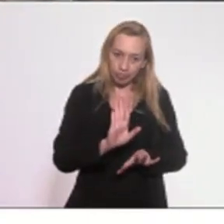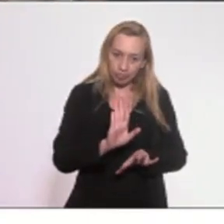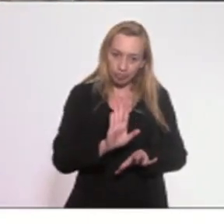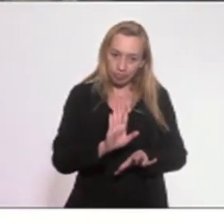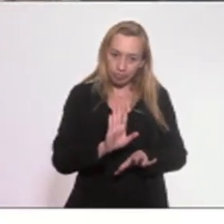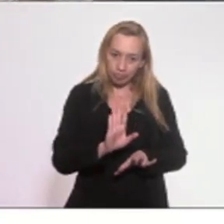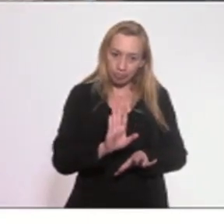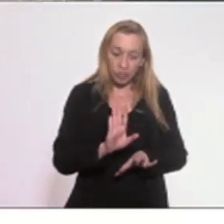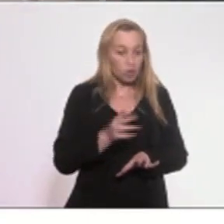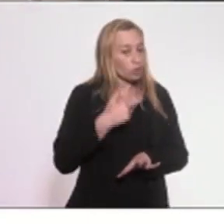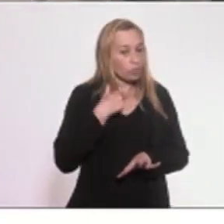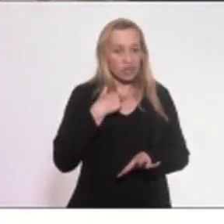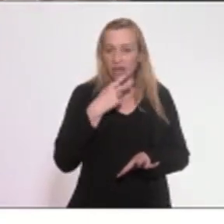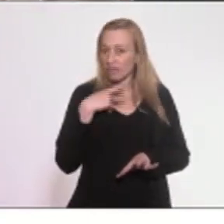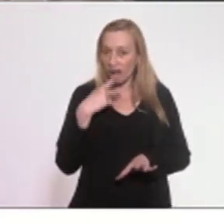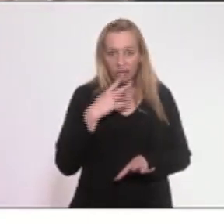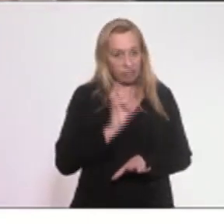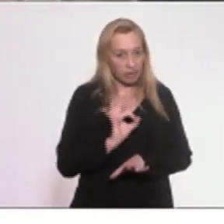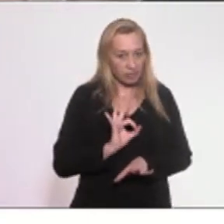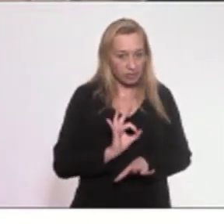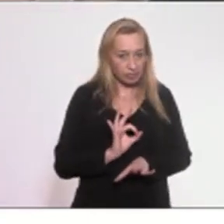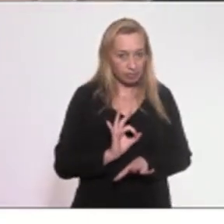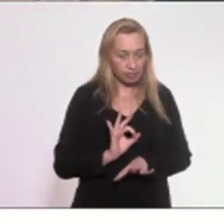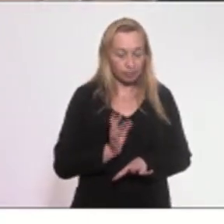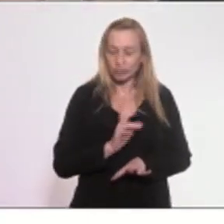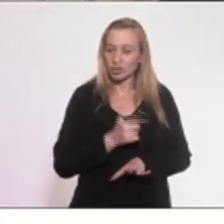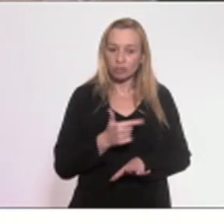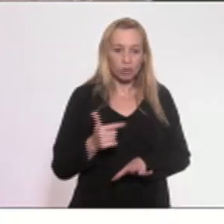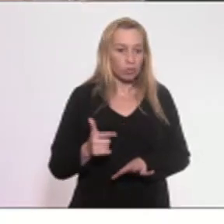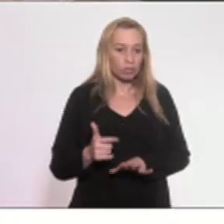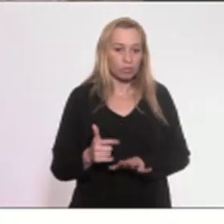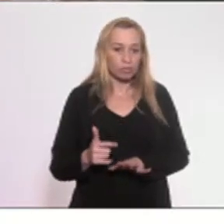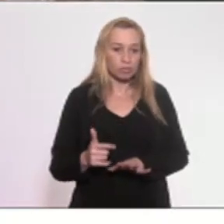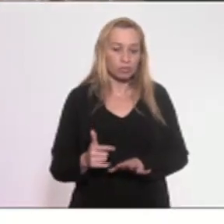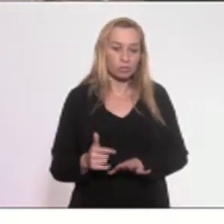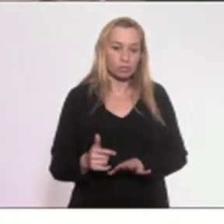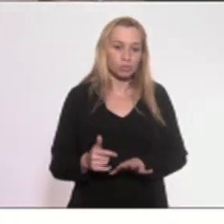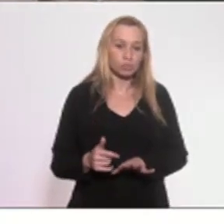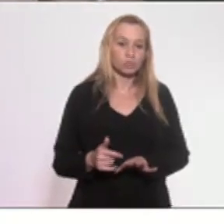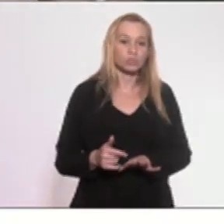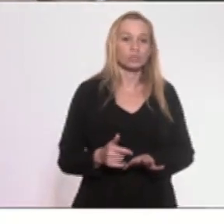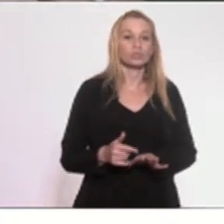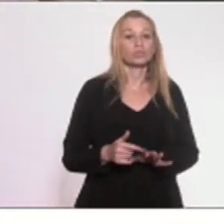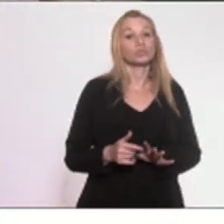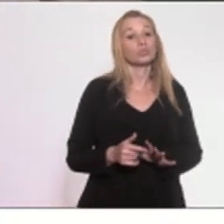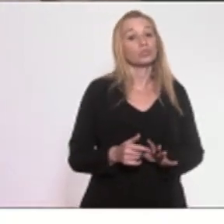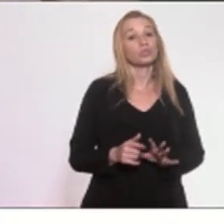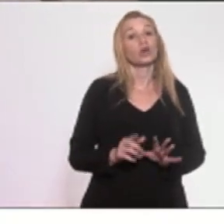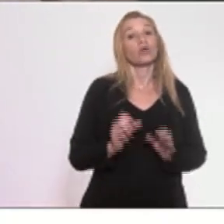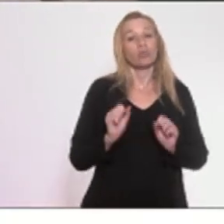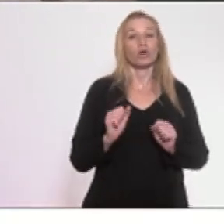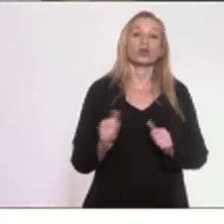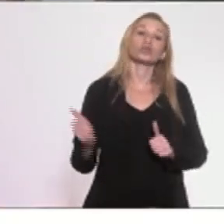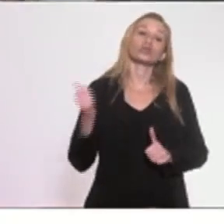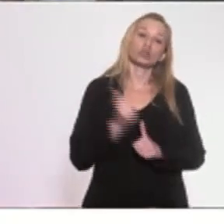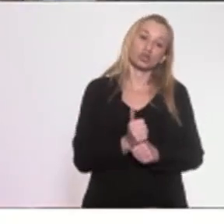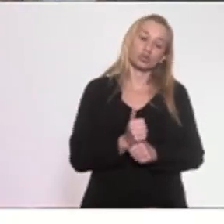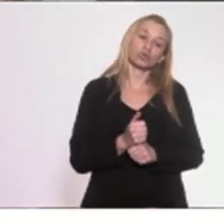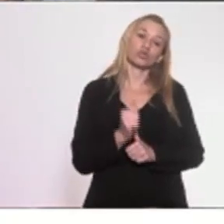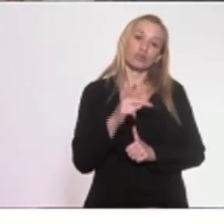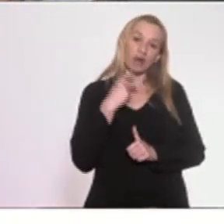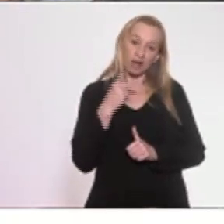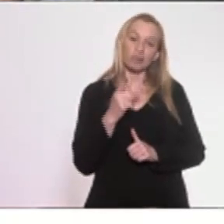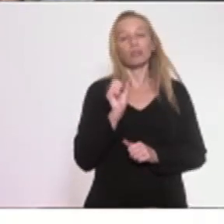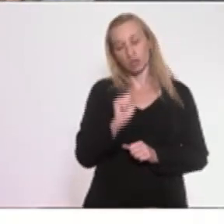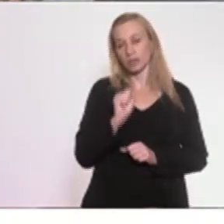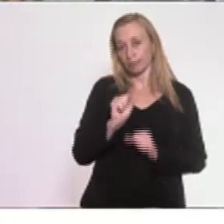poderá dar o parecer, sem a deputada Mar. Não tem como. Vossa Excelência pode dar o parecer com emendas concluído por substitutivo. Pode ser, presidente, pode